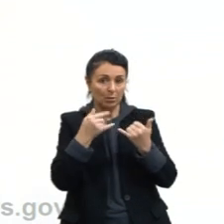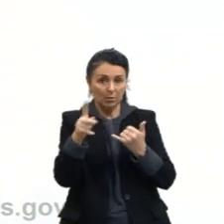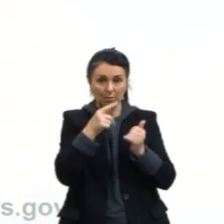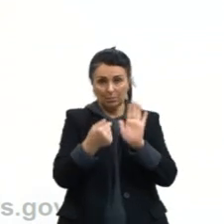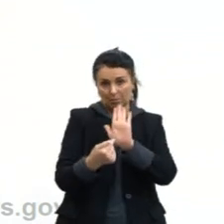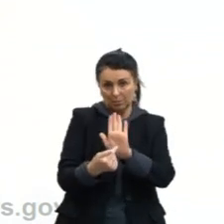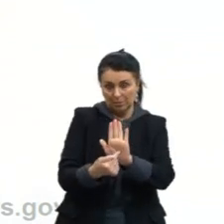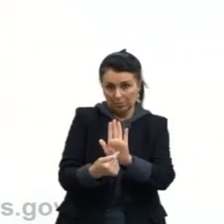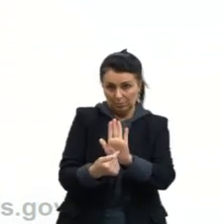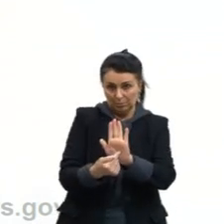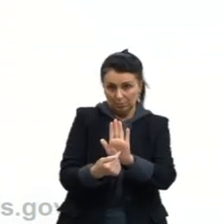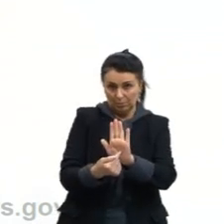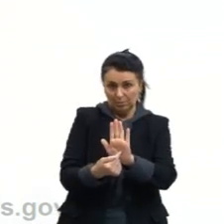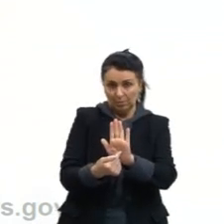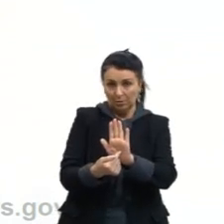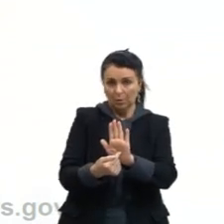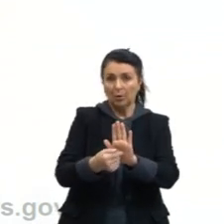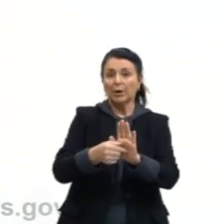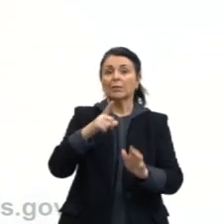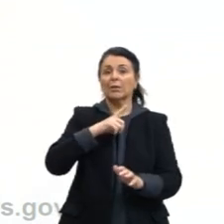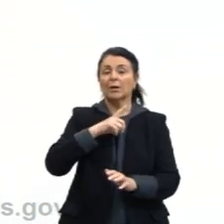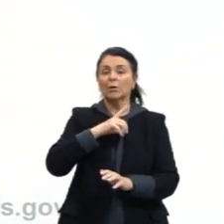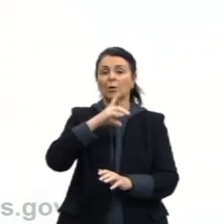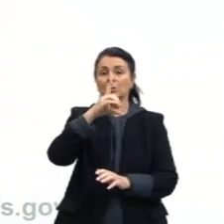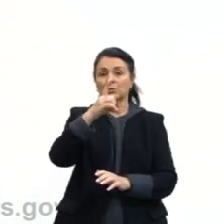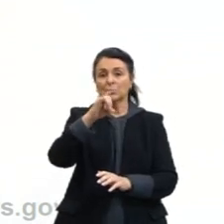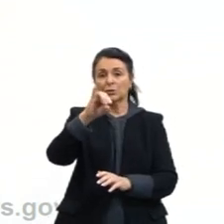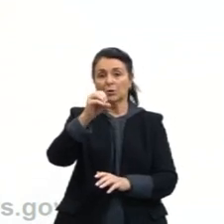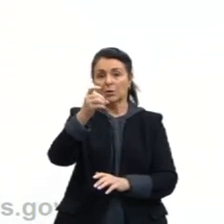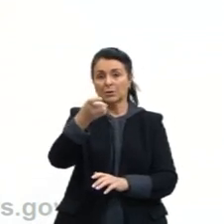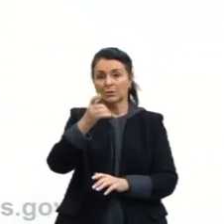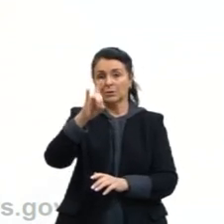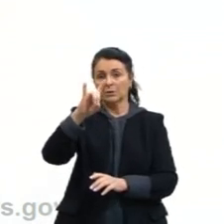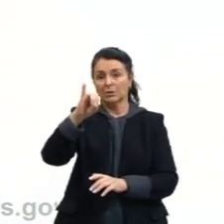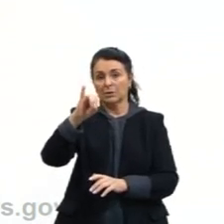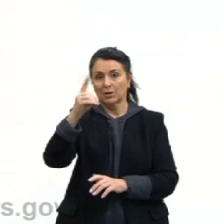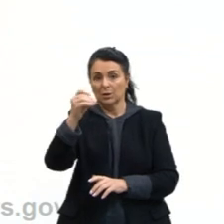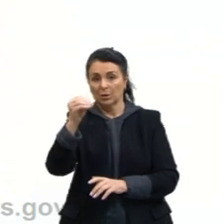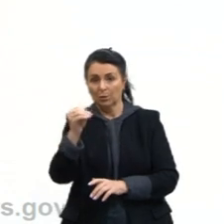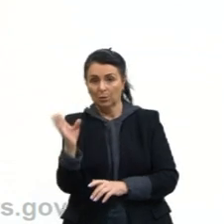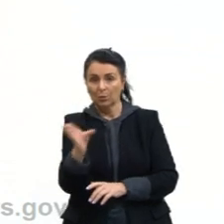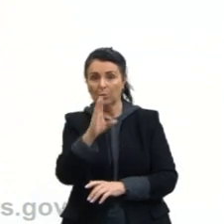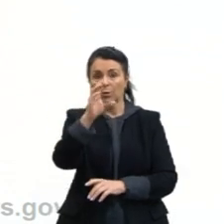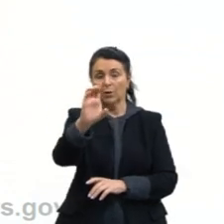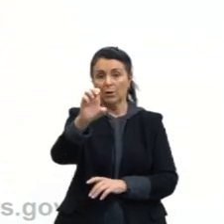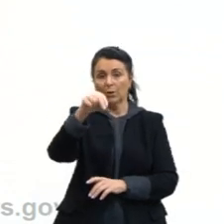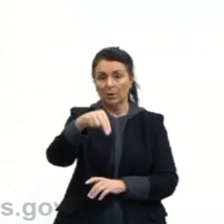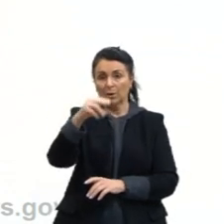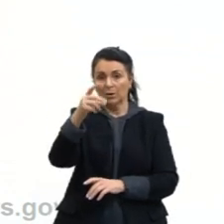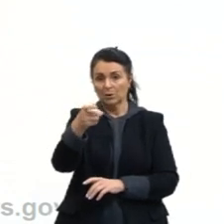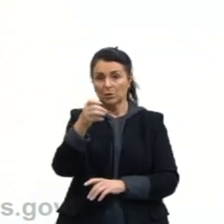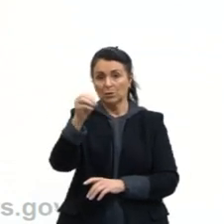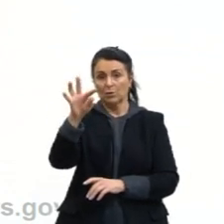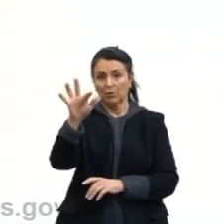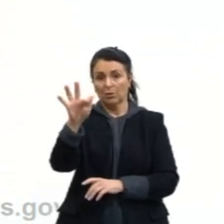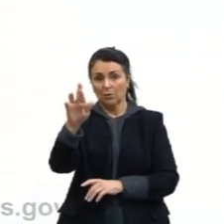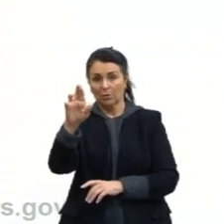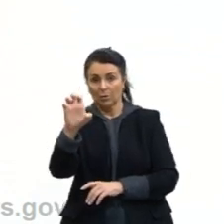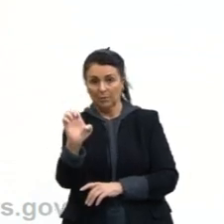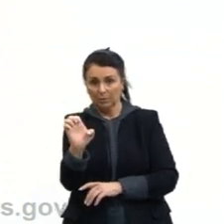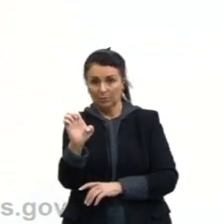materiais porque preencher também vai ter seis tá aqui oxigênio Ele tem seis e o enxofre